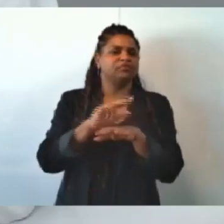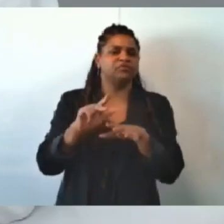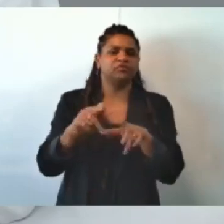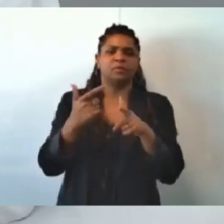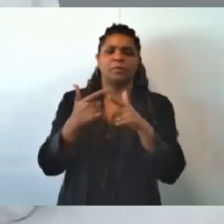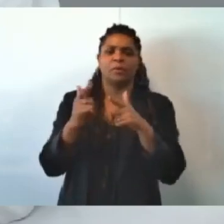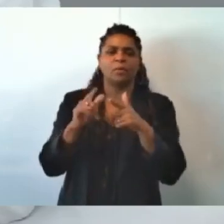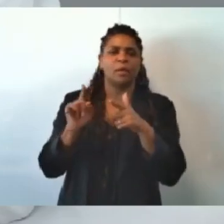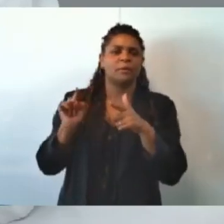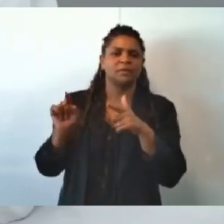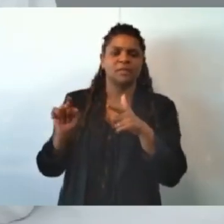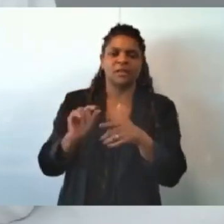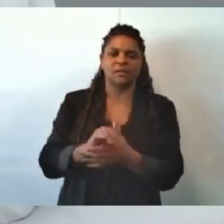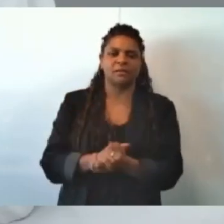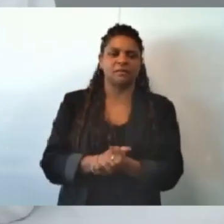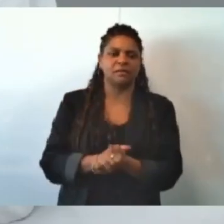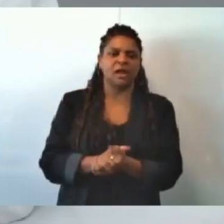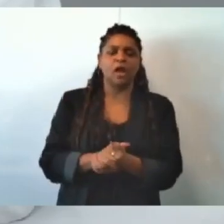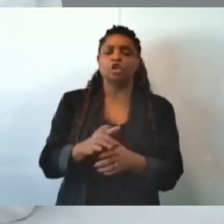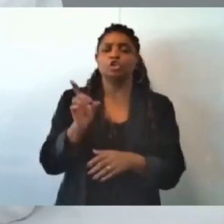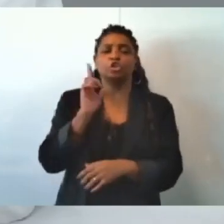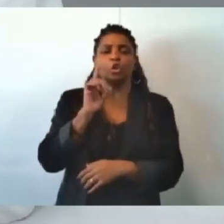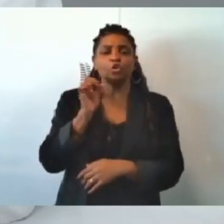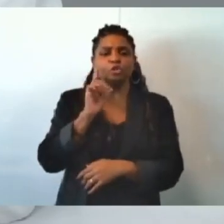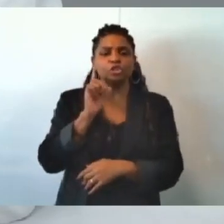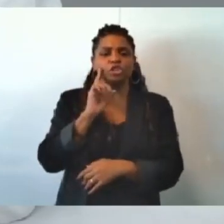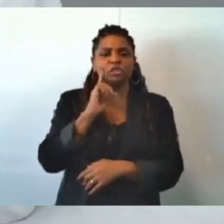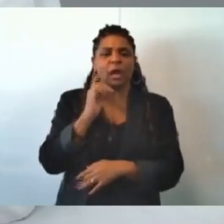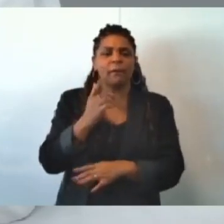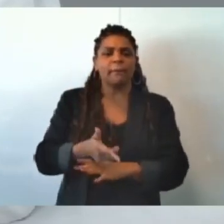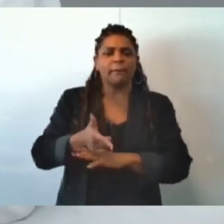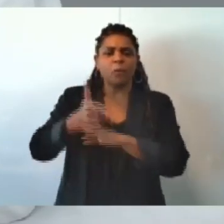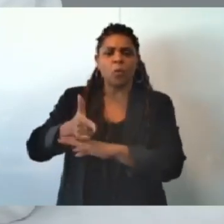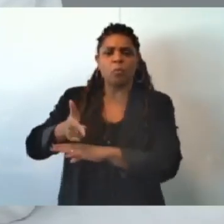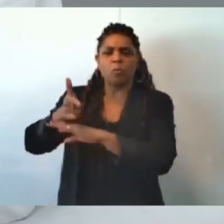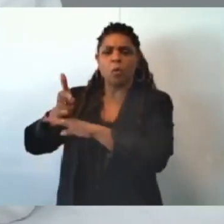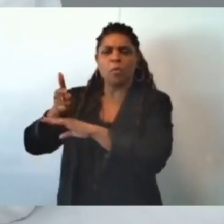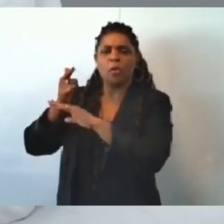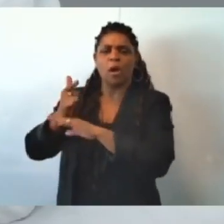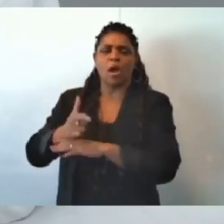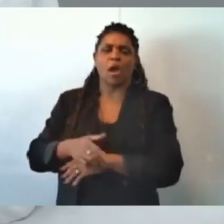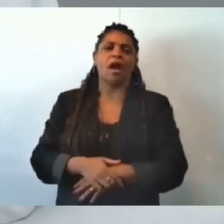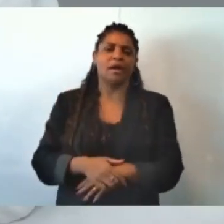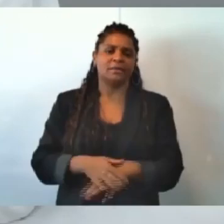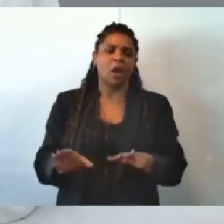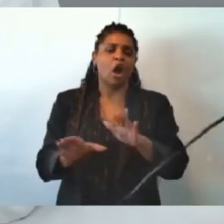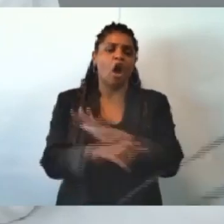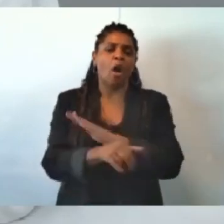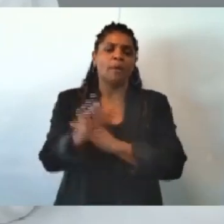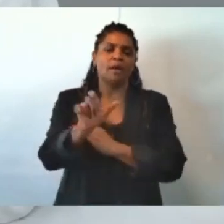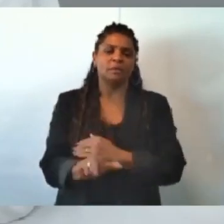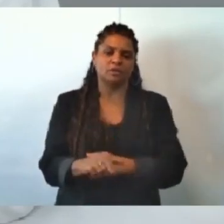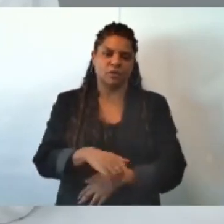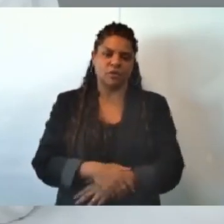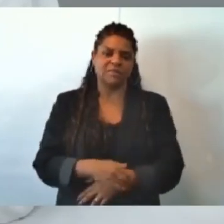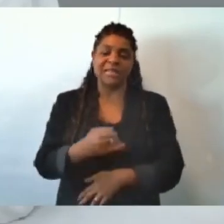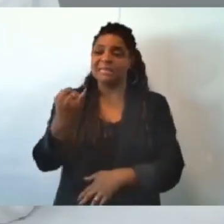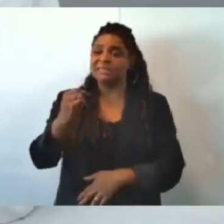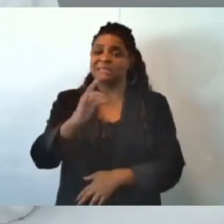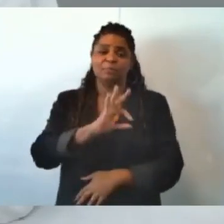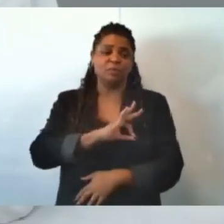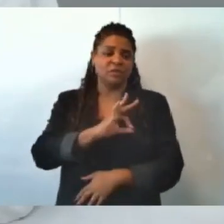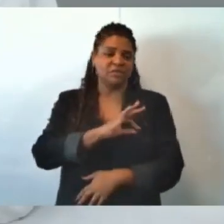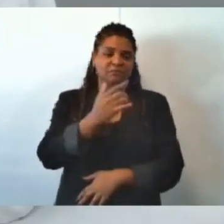são assaltos quase todo dia. E, por mais que a polícia se empenhe, não dá para combater. E eu vendo que agora,